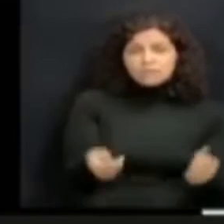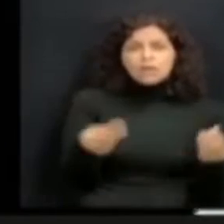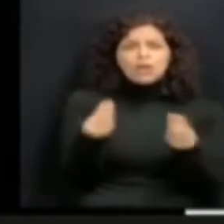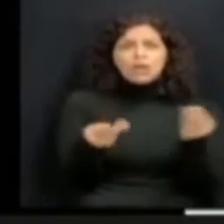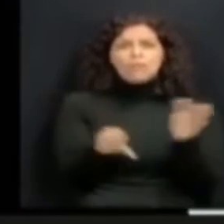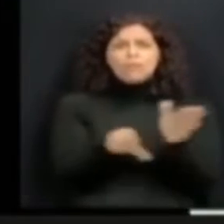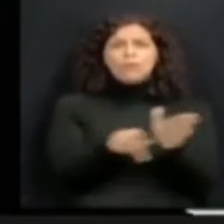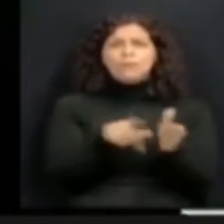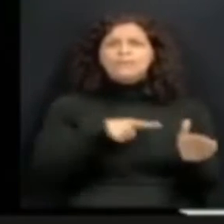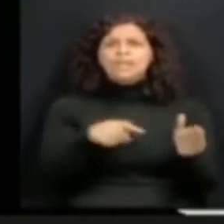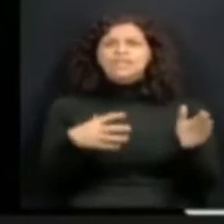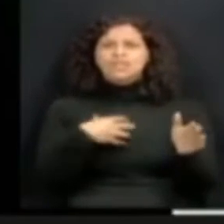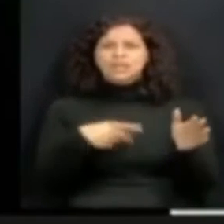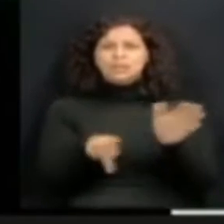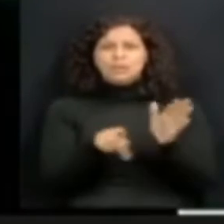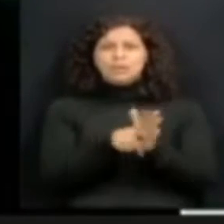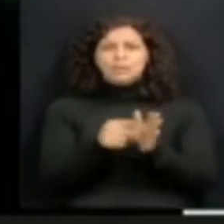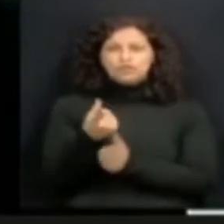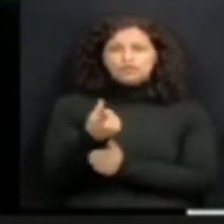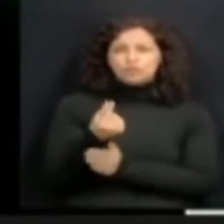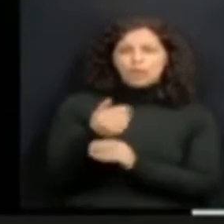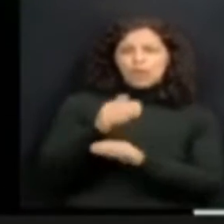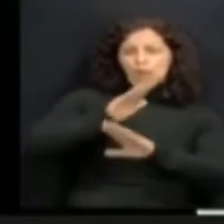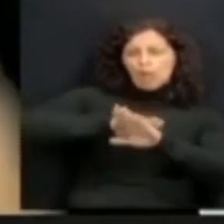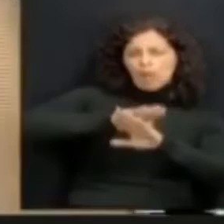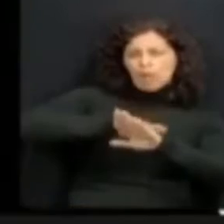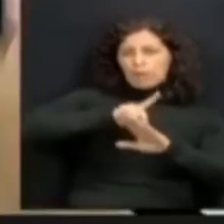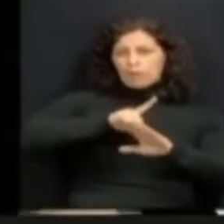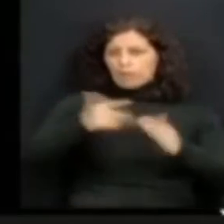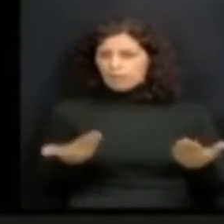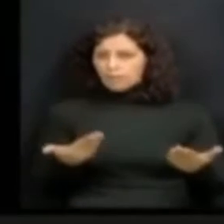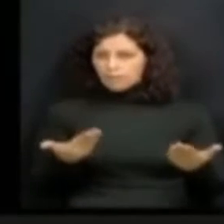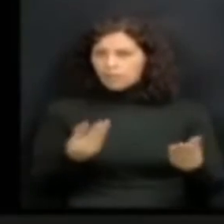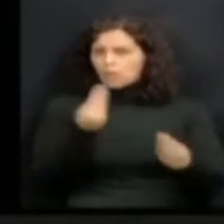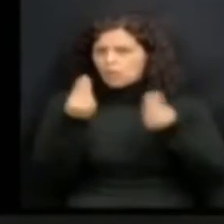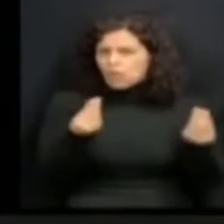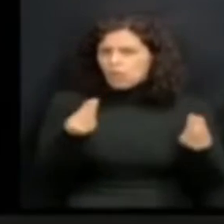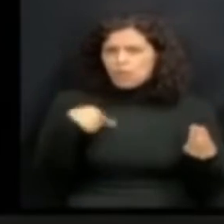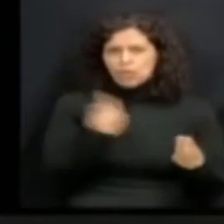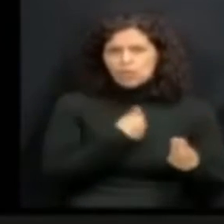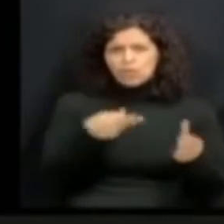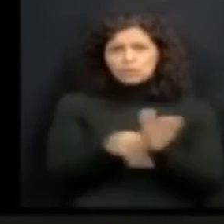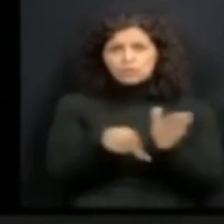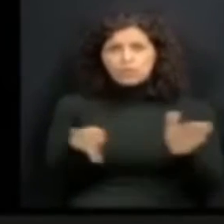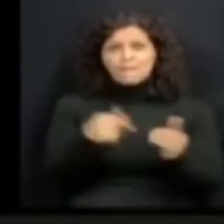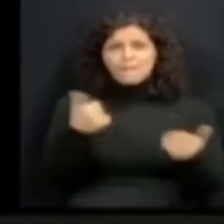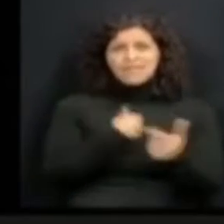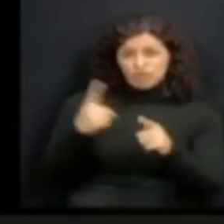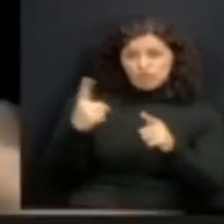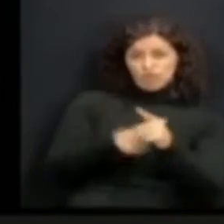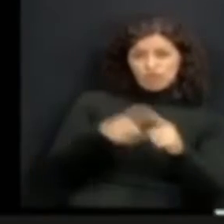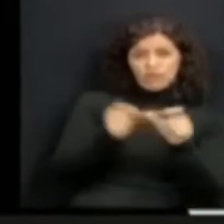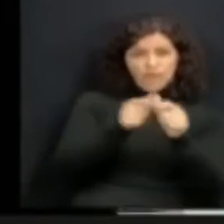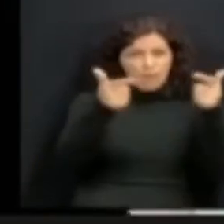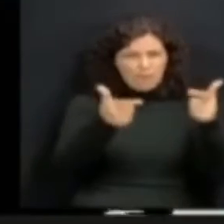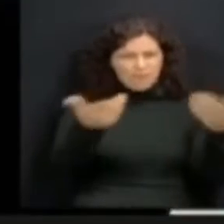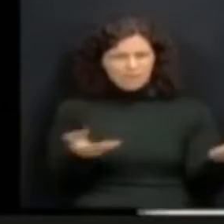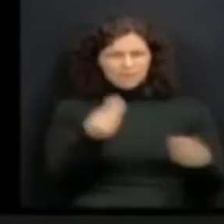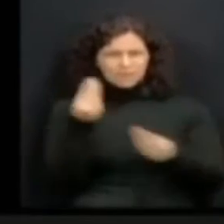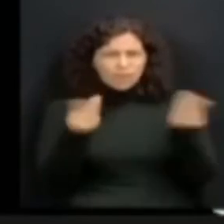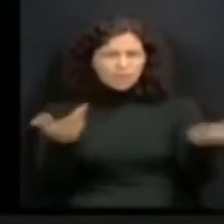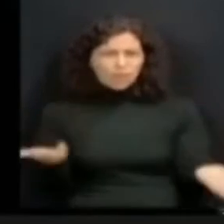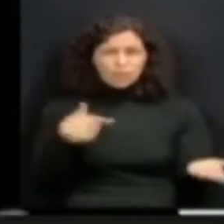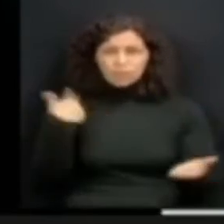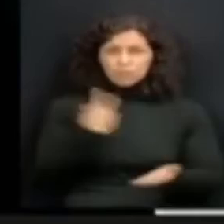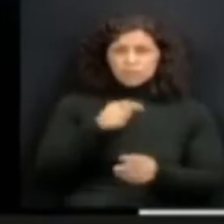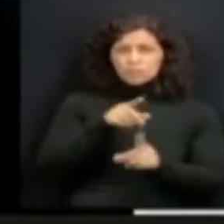coloquem sobreestimação de receita. A gente não pode aceitar que inflem a despesa. E a gente não pode colocar que